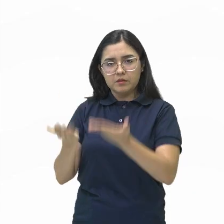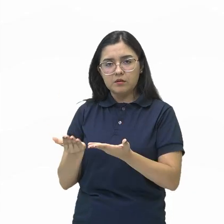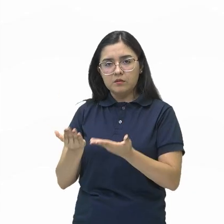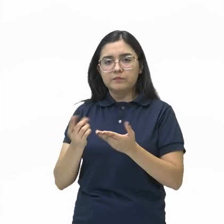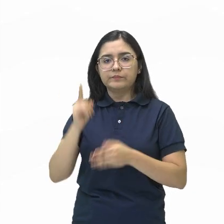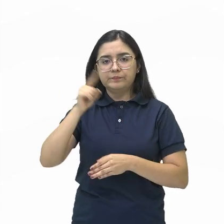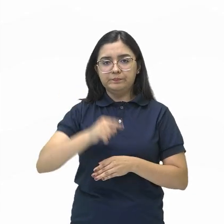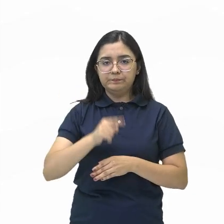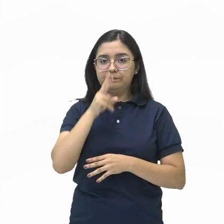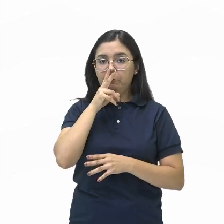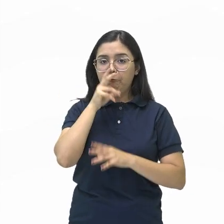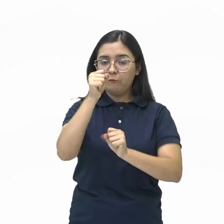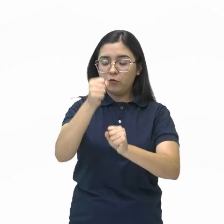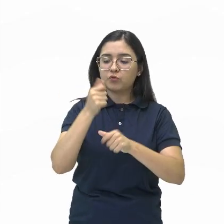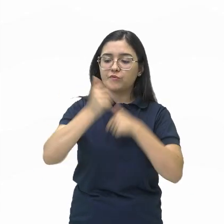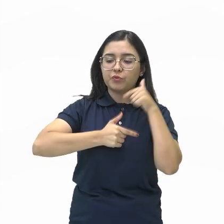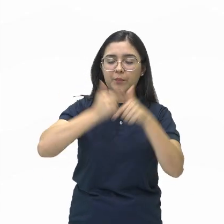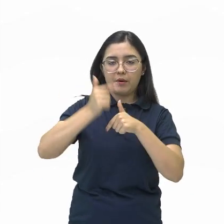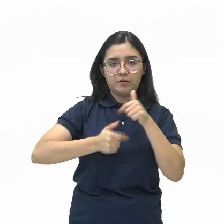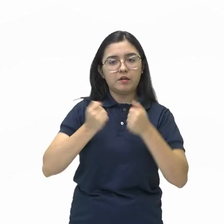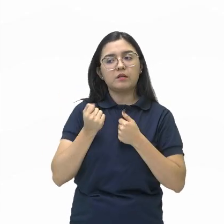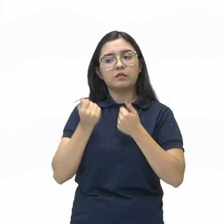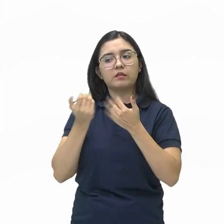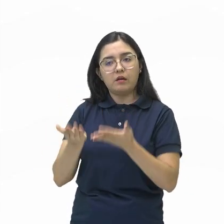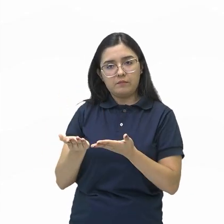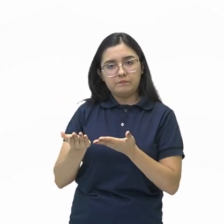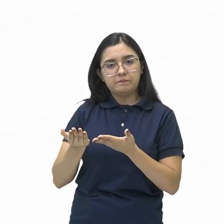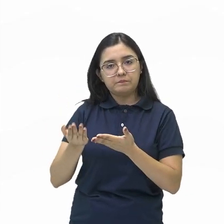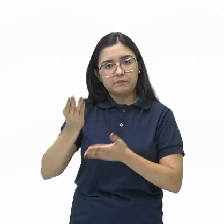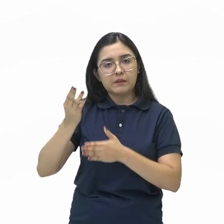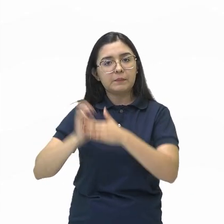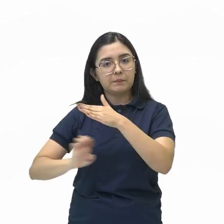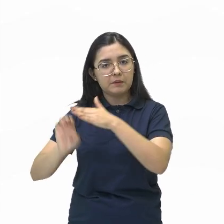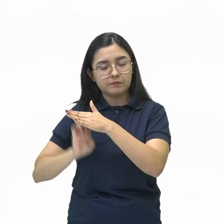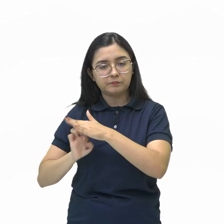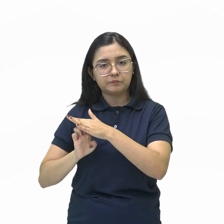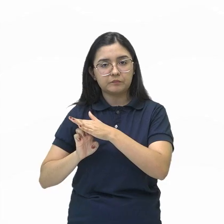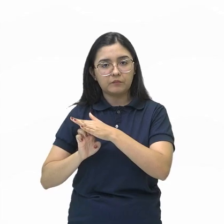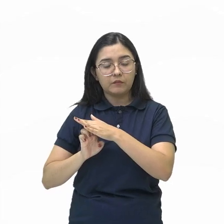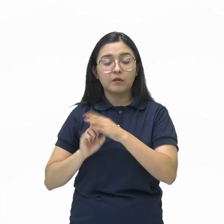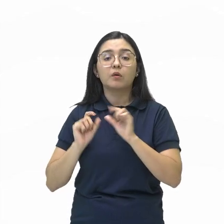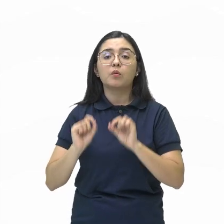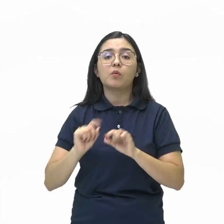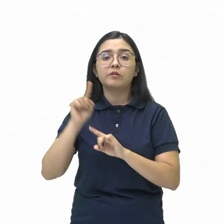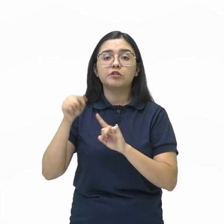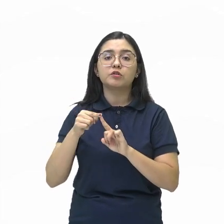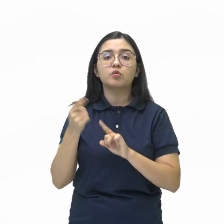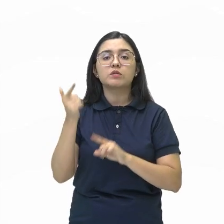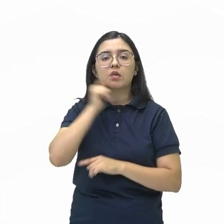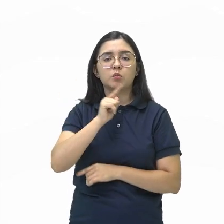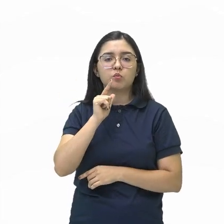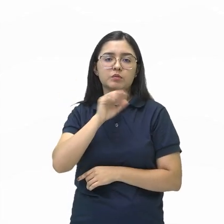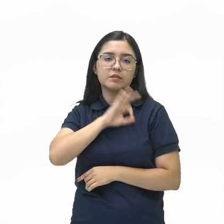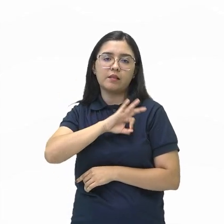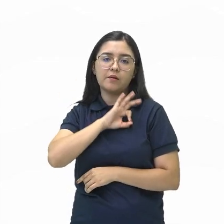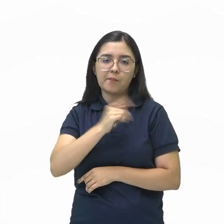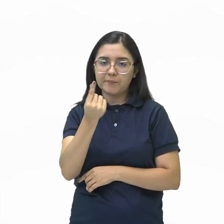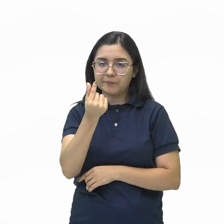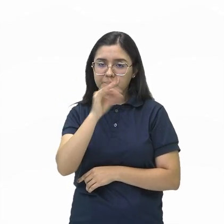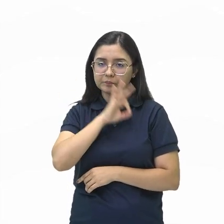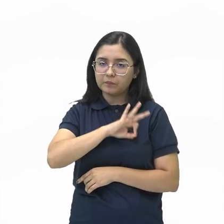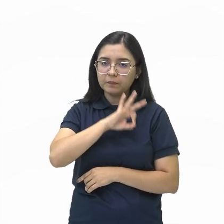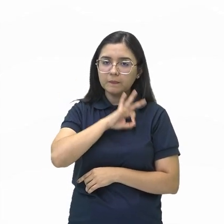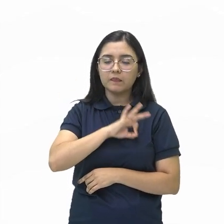a sua força de trabalho, né? Em troca de quê? De um salário. Então, ele vai ser um